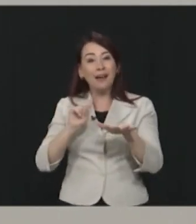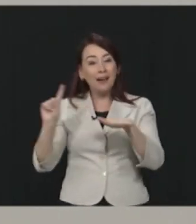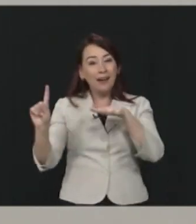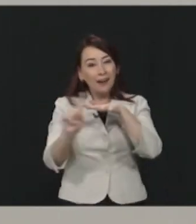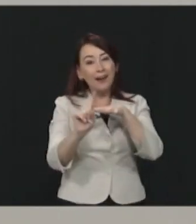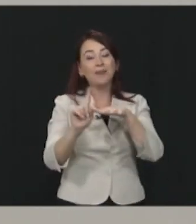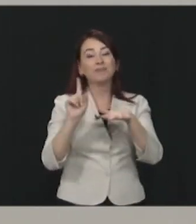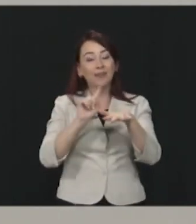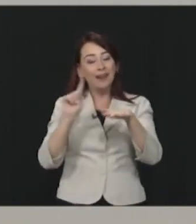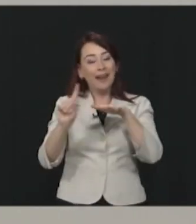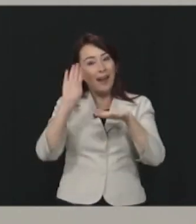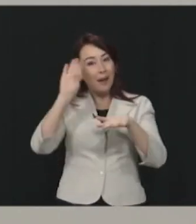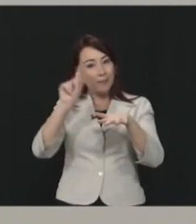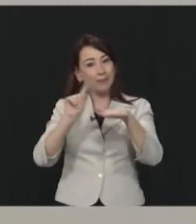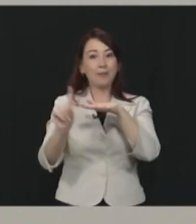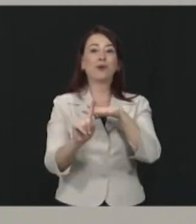mas